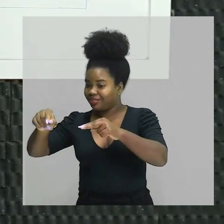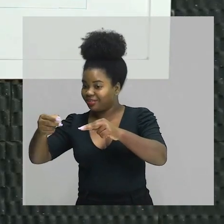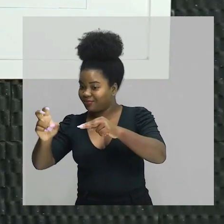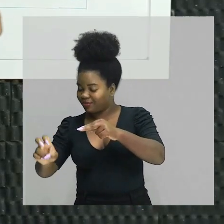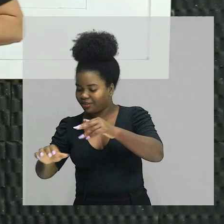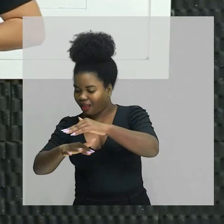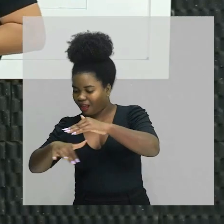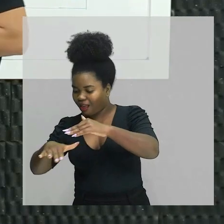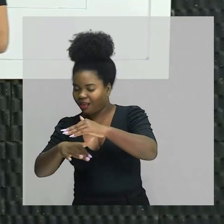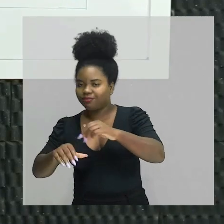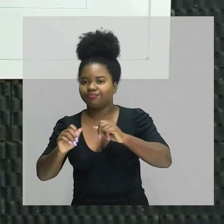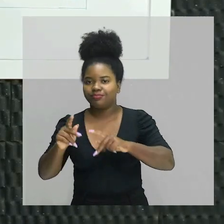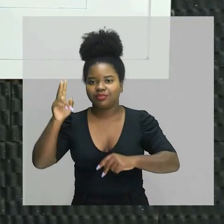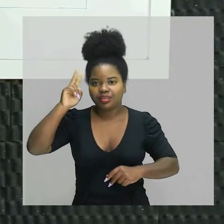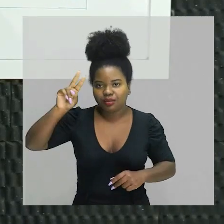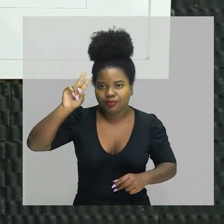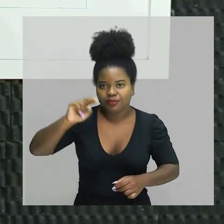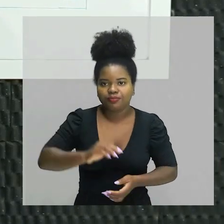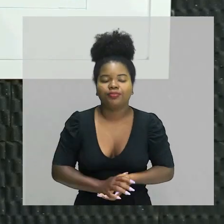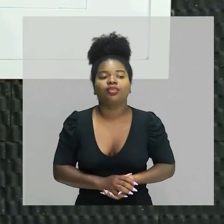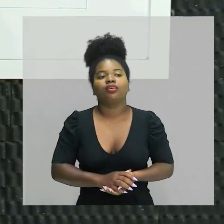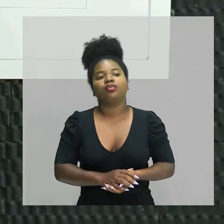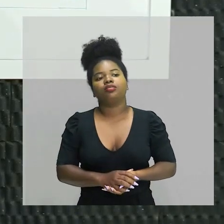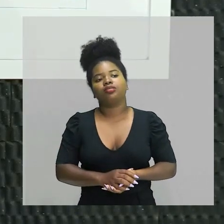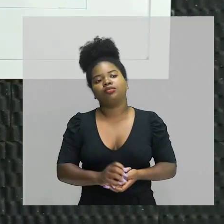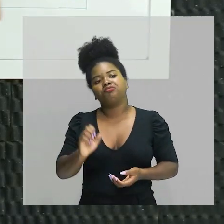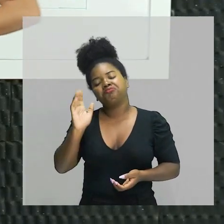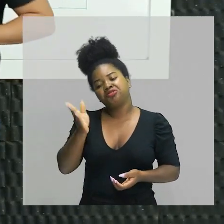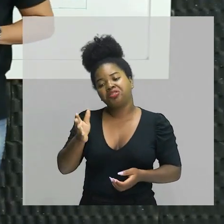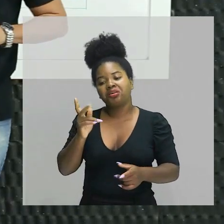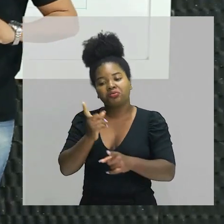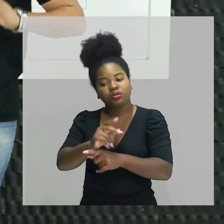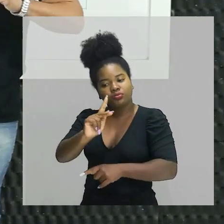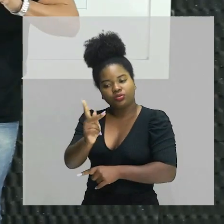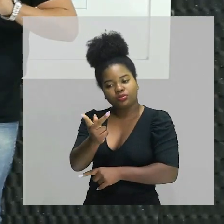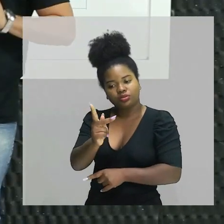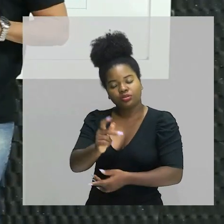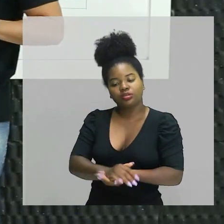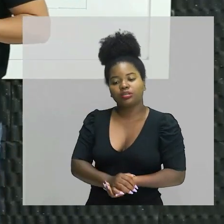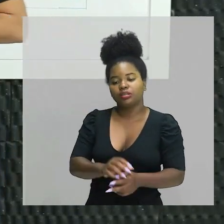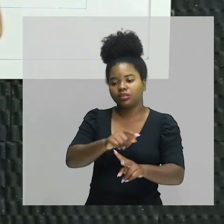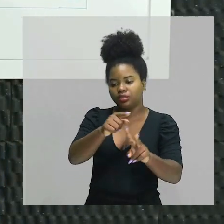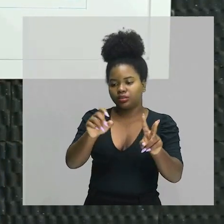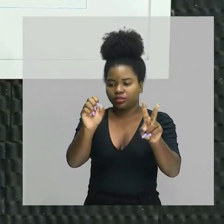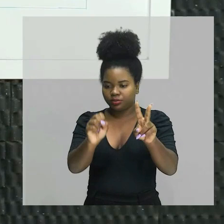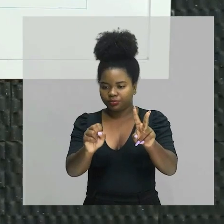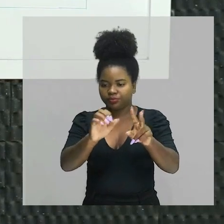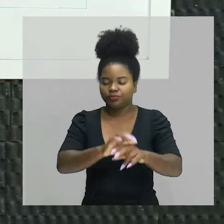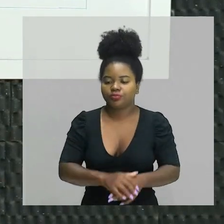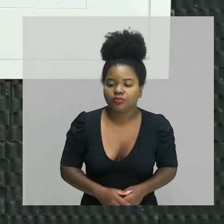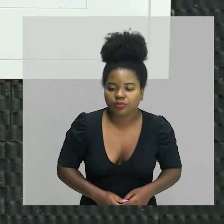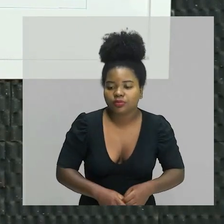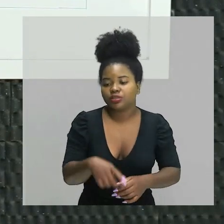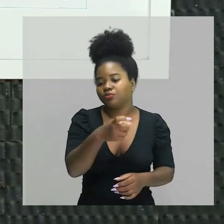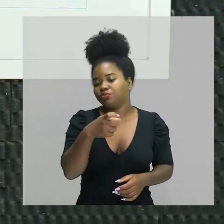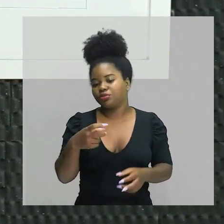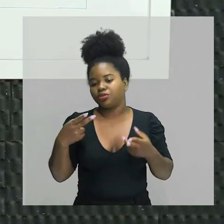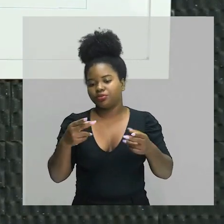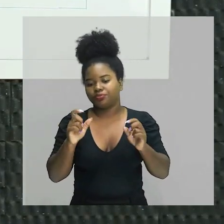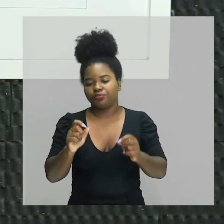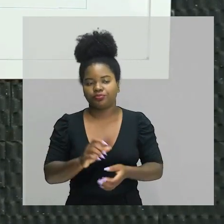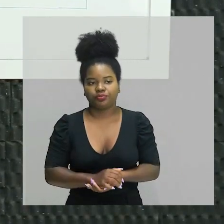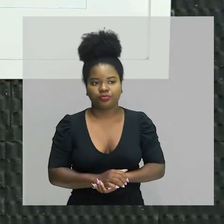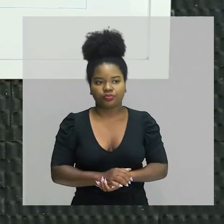ao solo, tá? Então, como nós já calculamos esse carinha aqui, ele vale raiz quadrada de 8, então esse